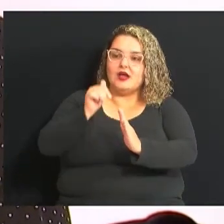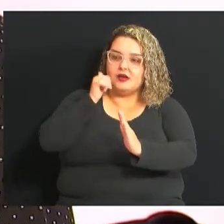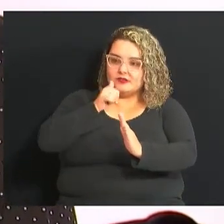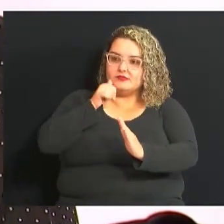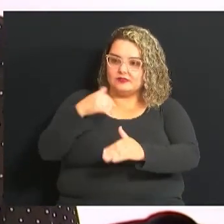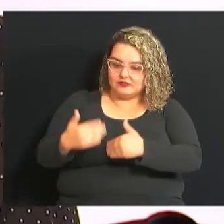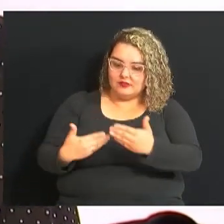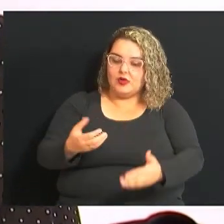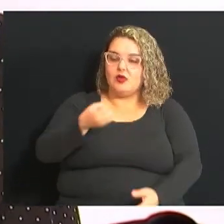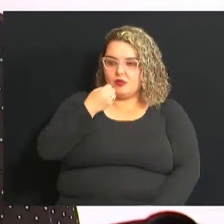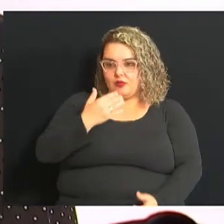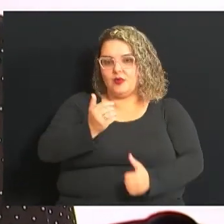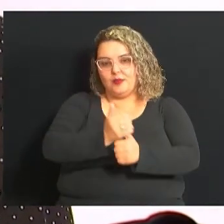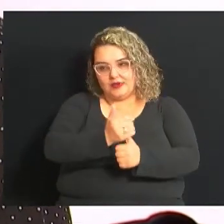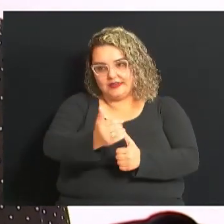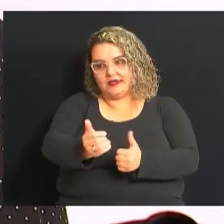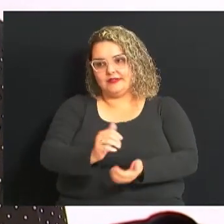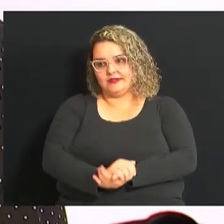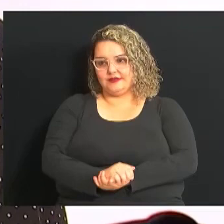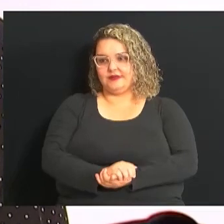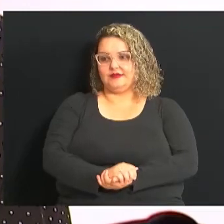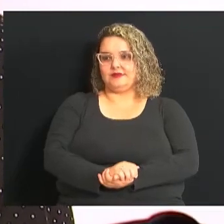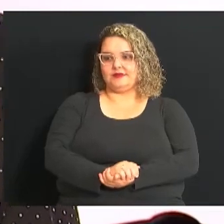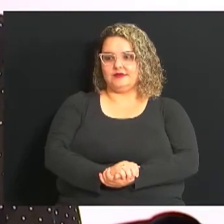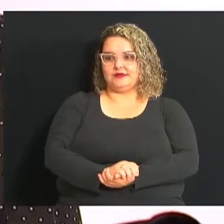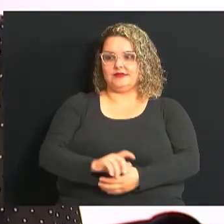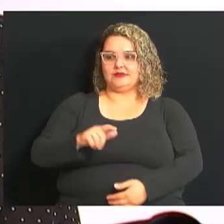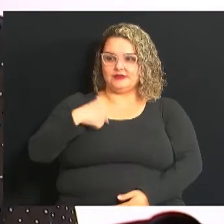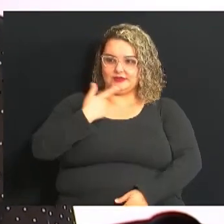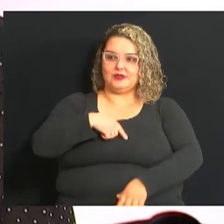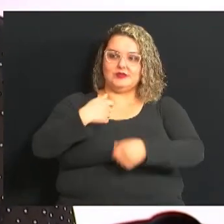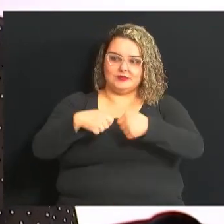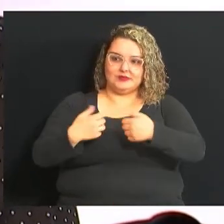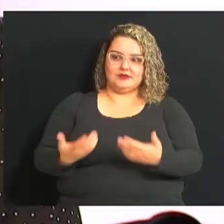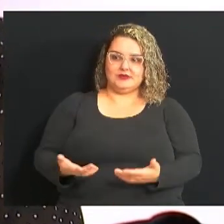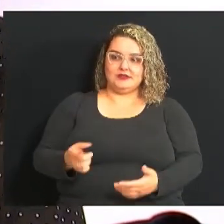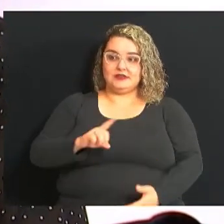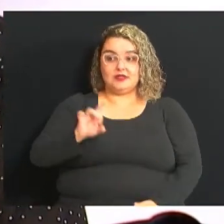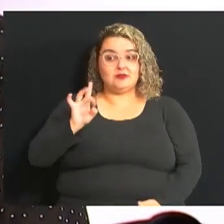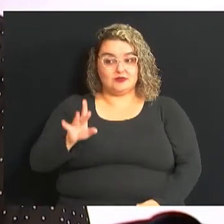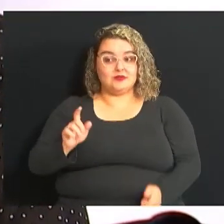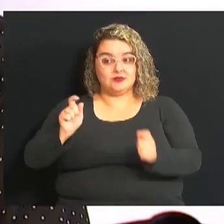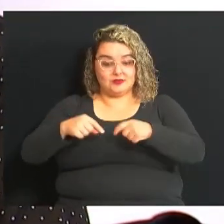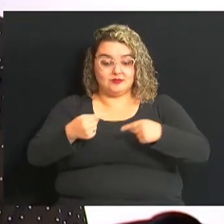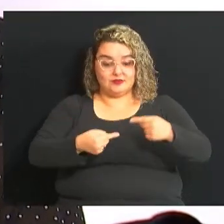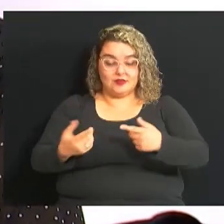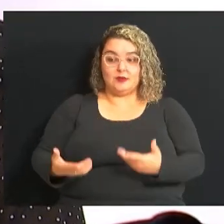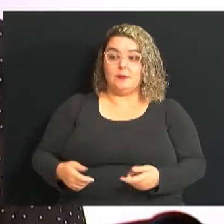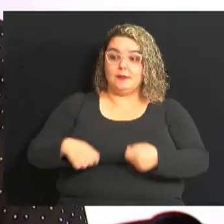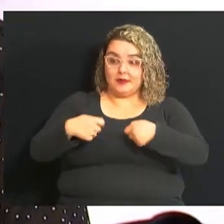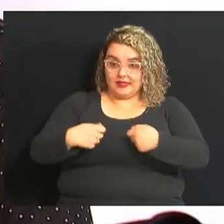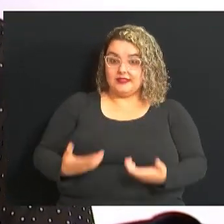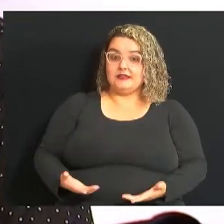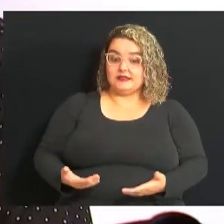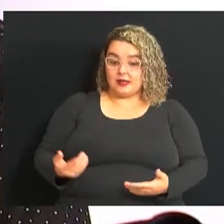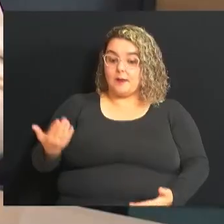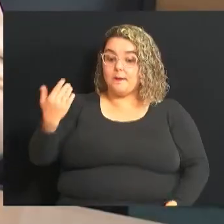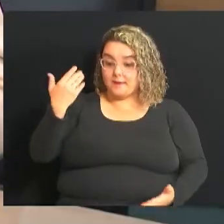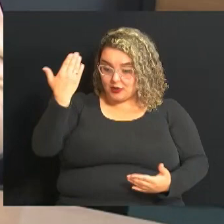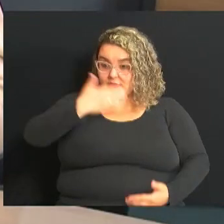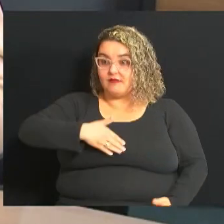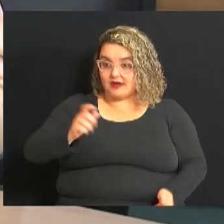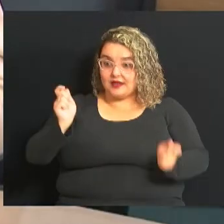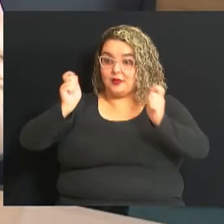mandato. E que a gente tem que sempre, não basta ser competente, a gente tem que provar que é competente, que é responsável,